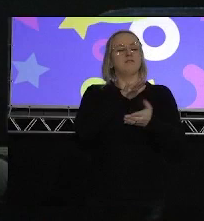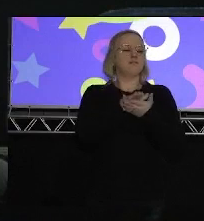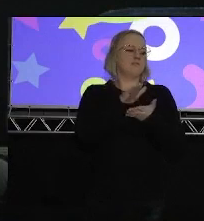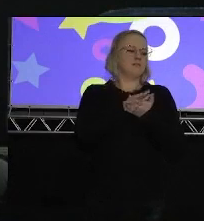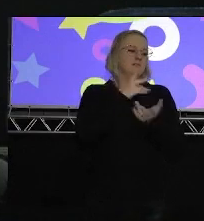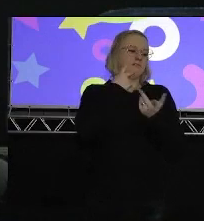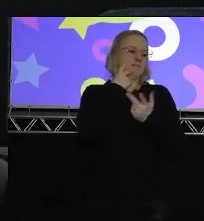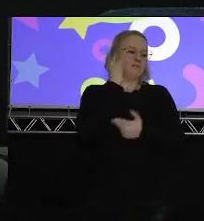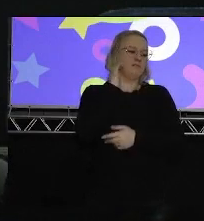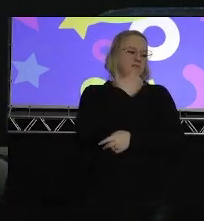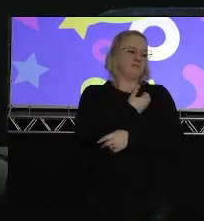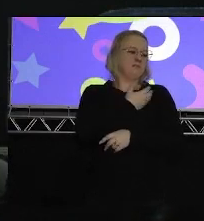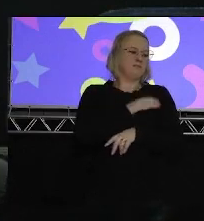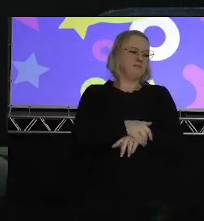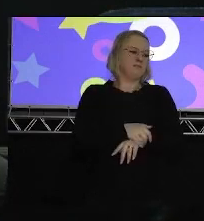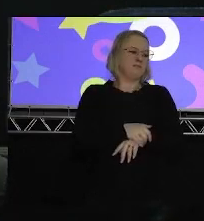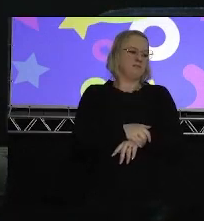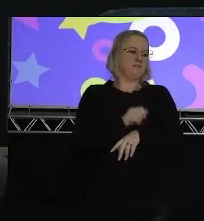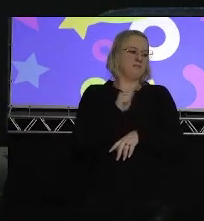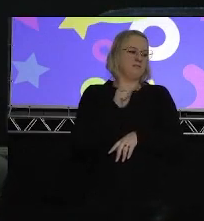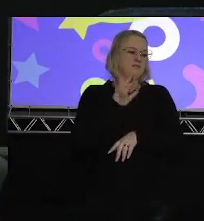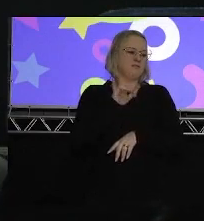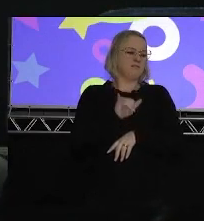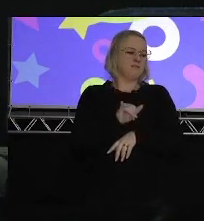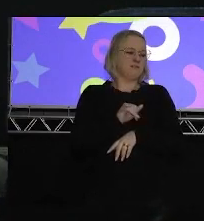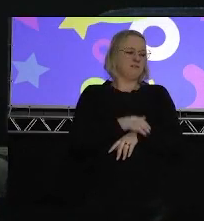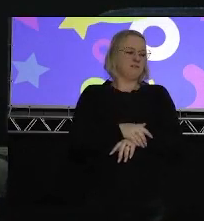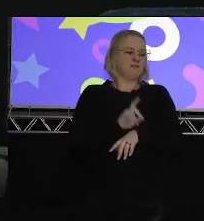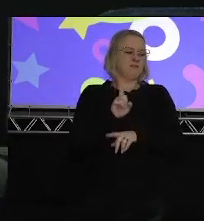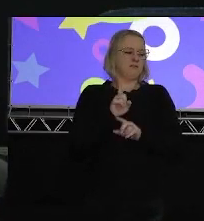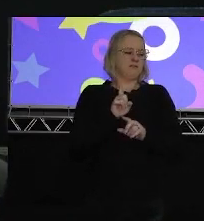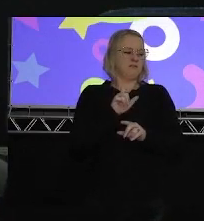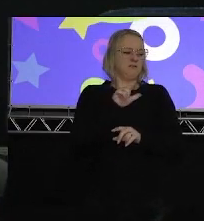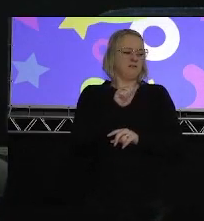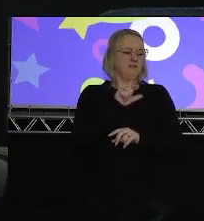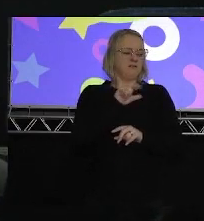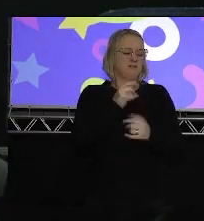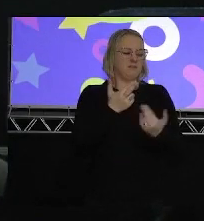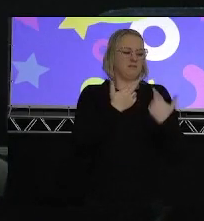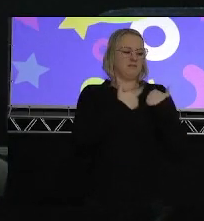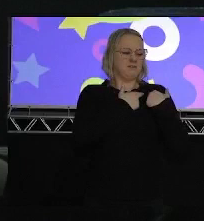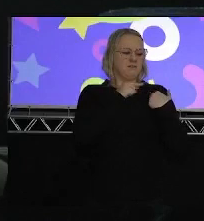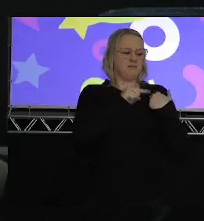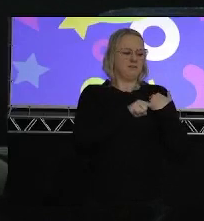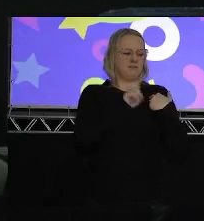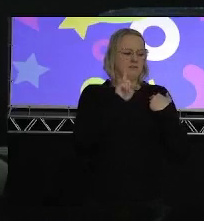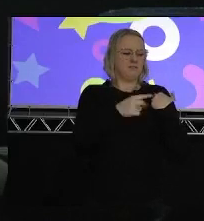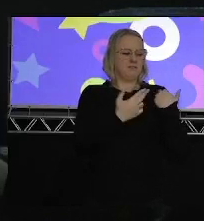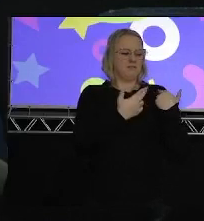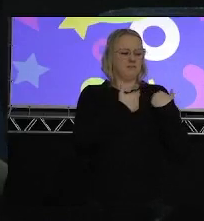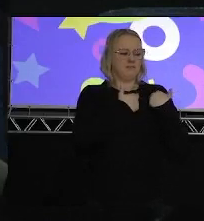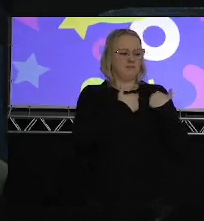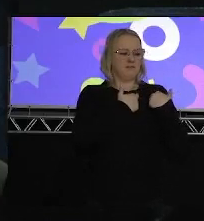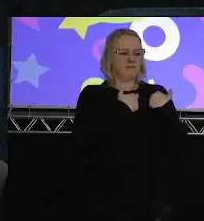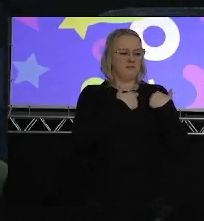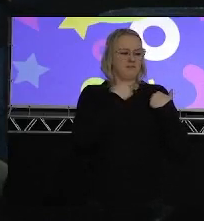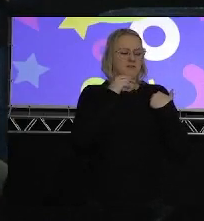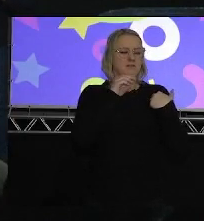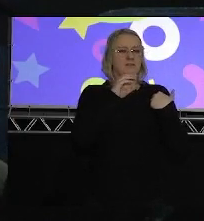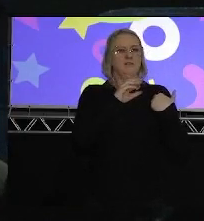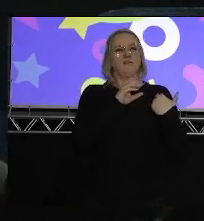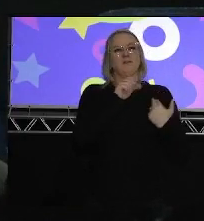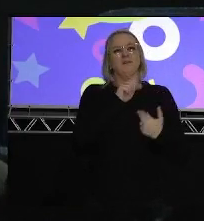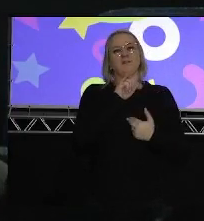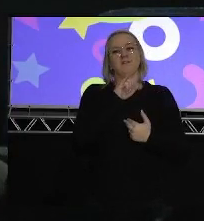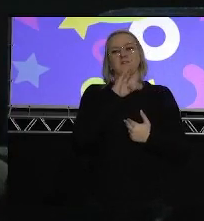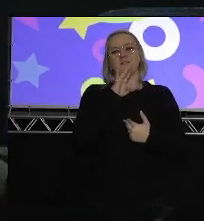vocês têm para dizer para nós? Aí o Ali é o cara que foi responsável, super bacana, ele é o responsável, ele é um ITPO, né? Ele